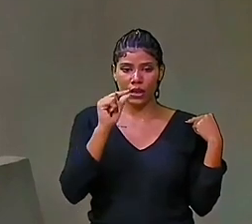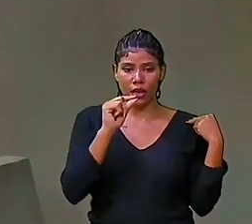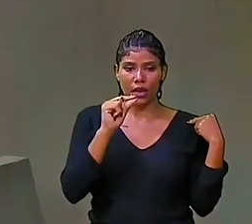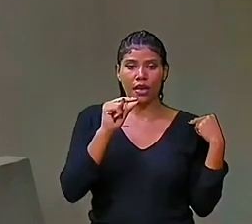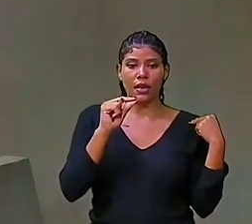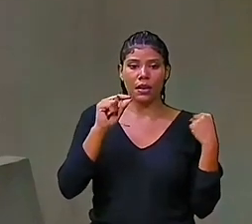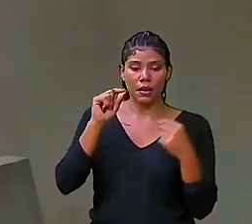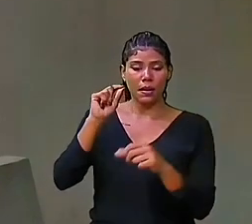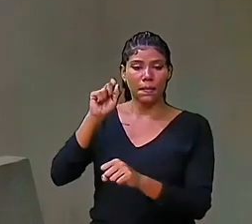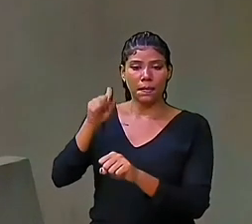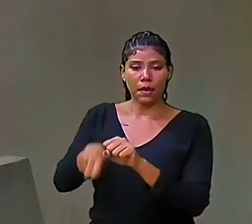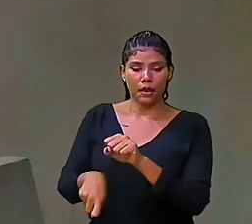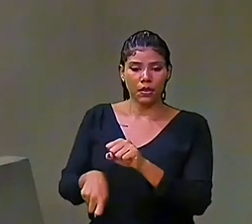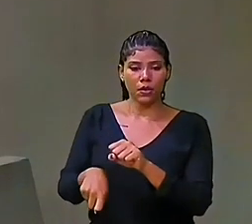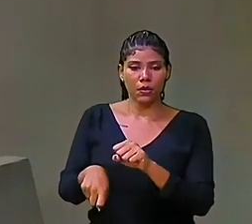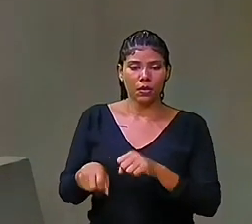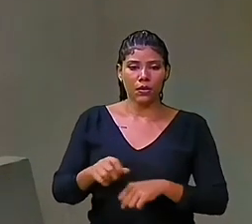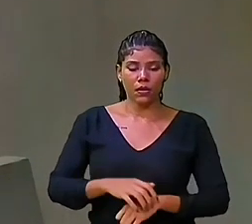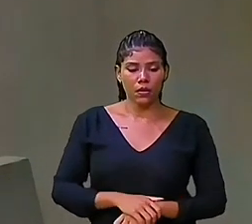quem matou Anderson.